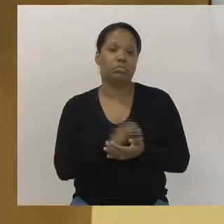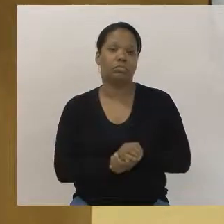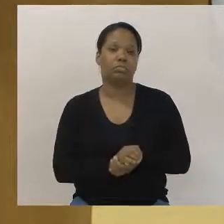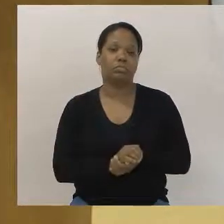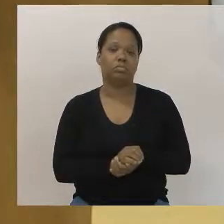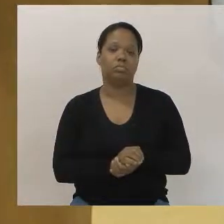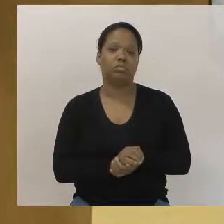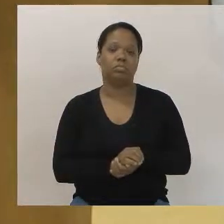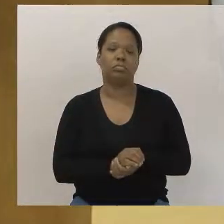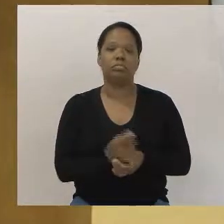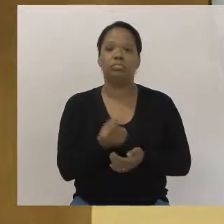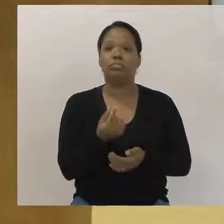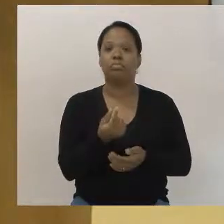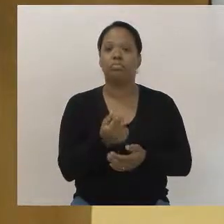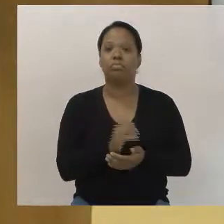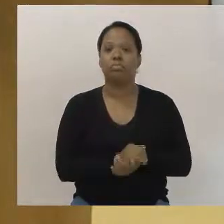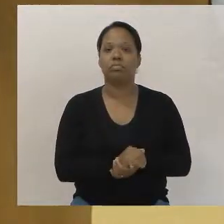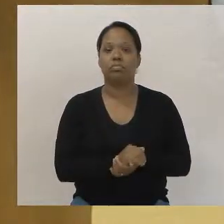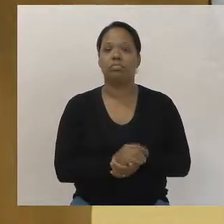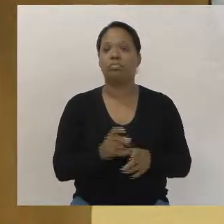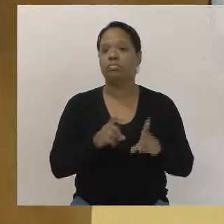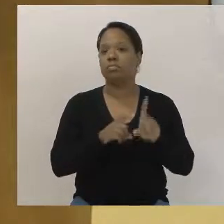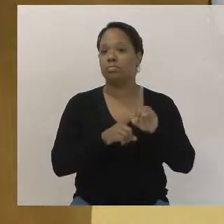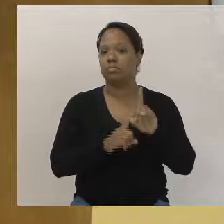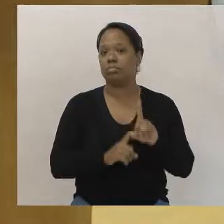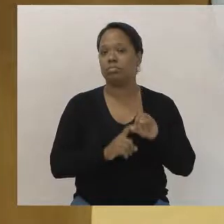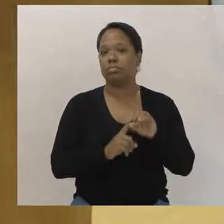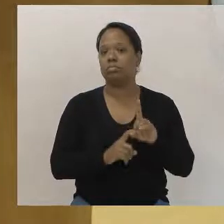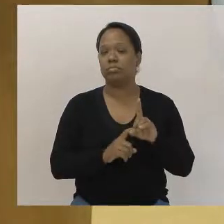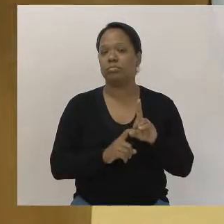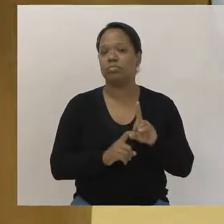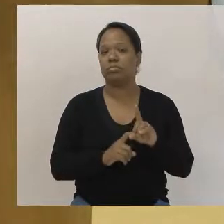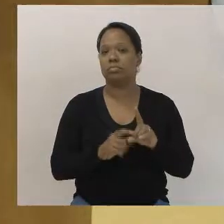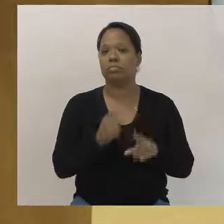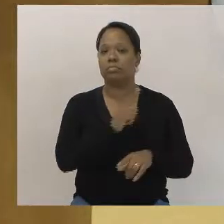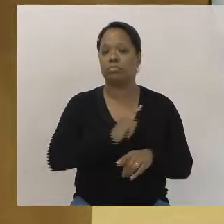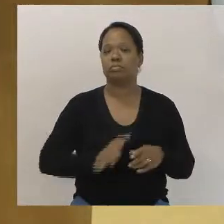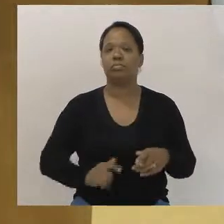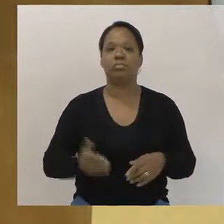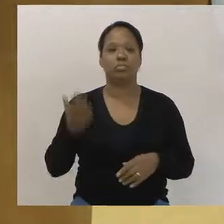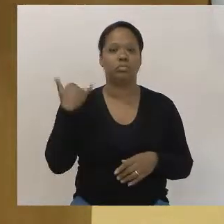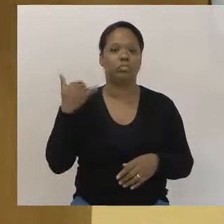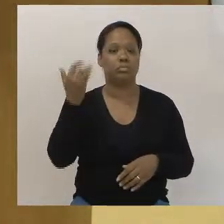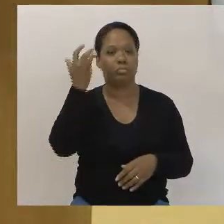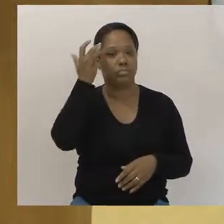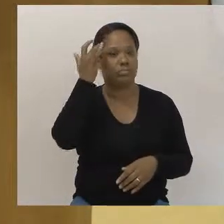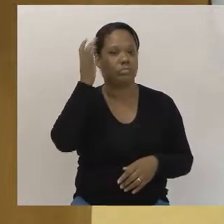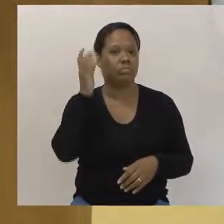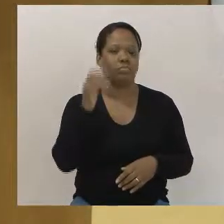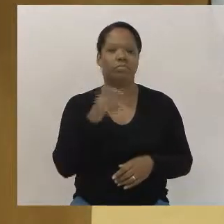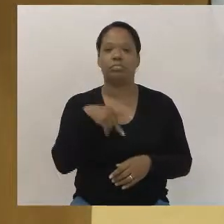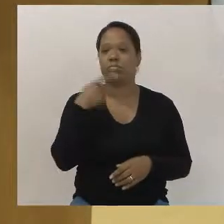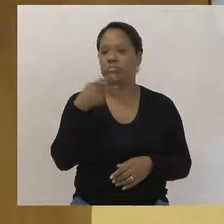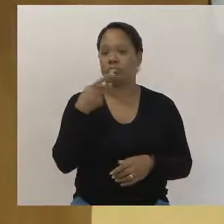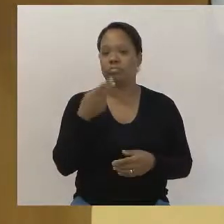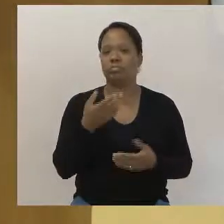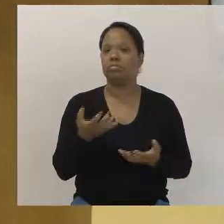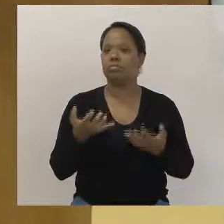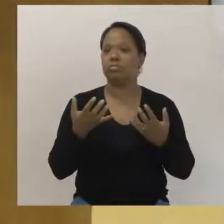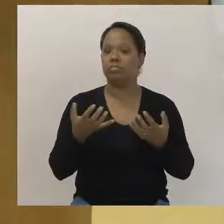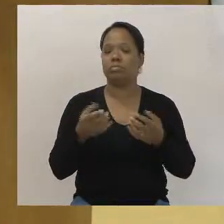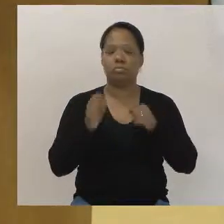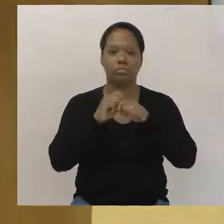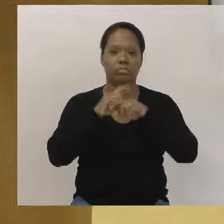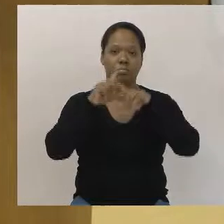como que vai tá as dívidas do governo anterior então é fácil apontar aqui mas eu quero deixar